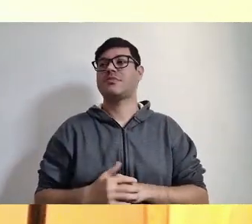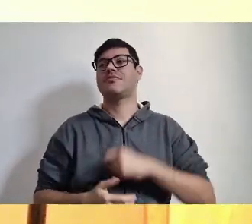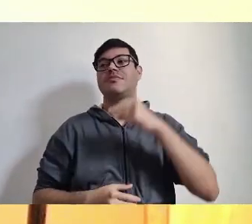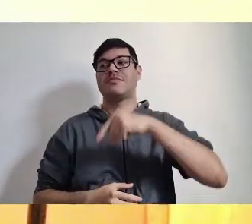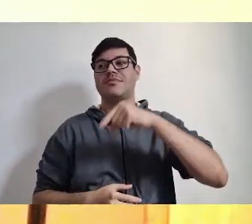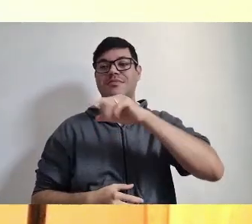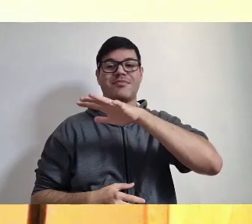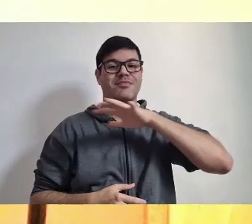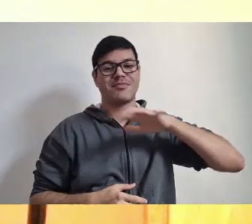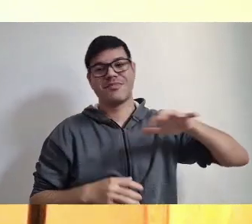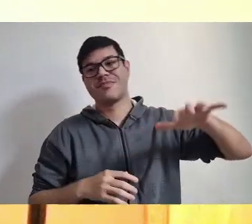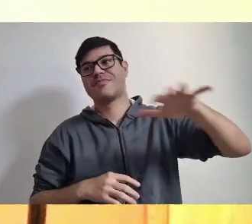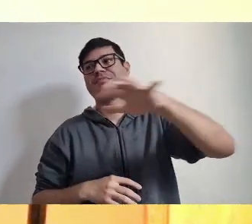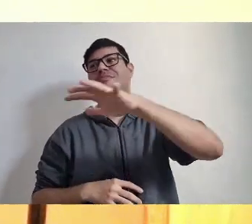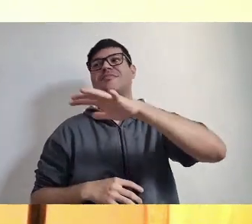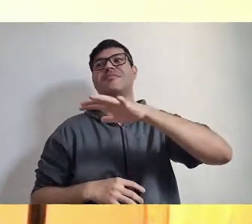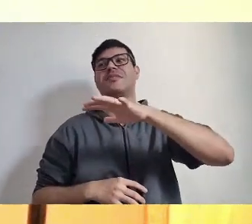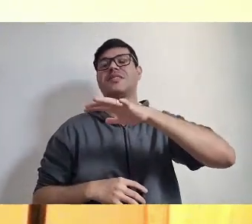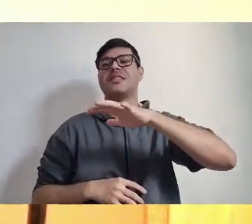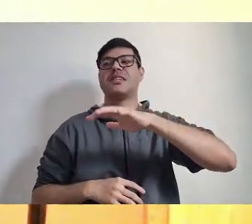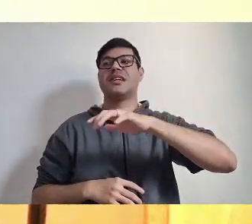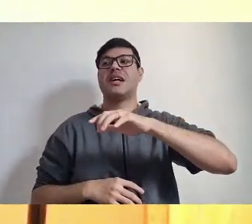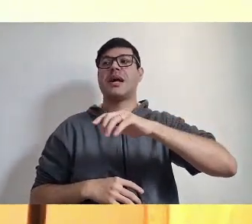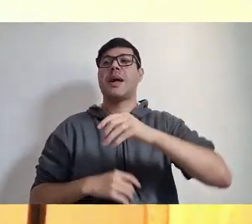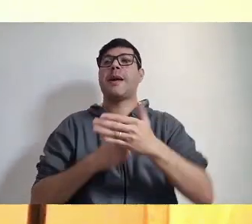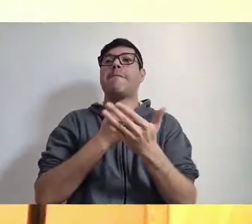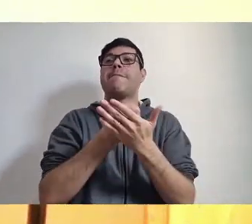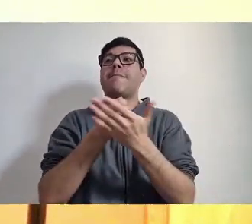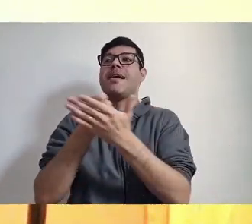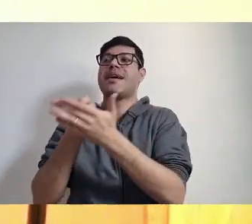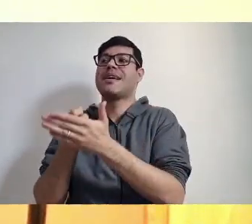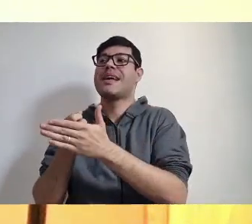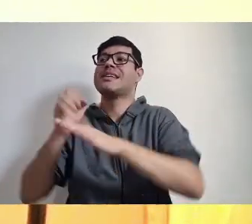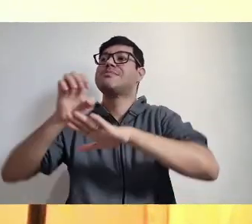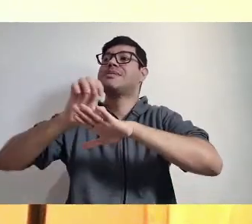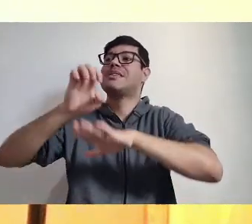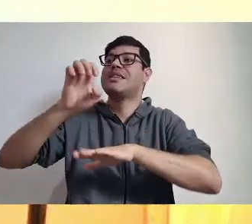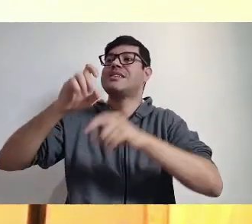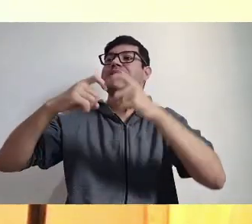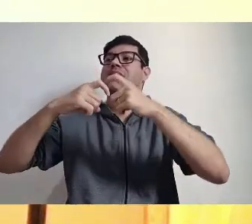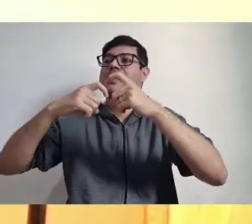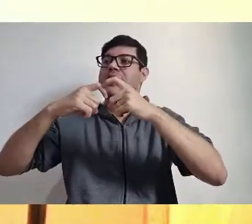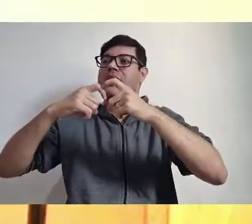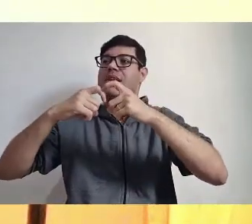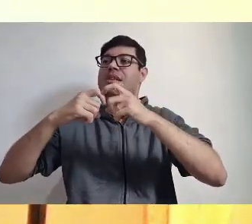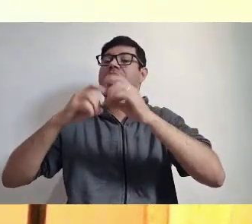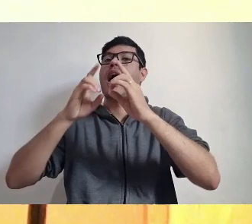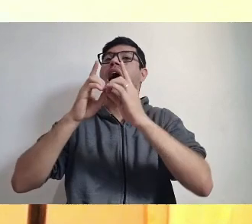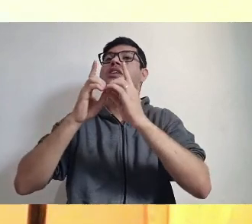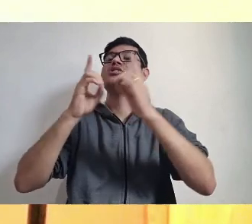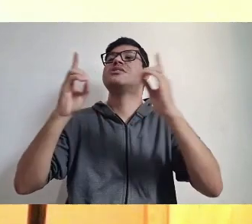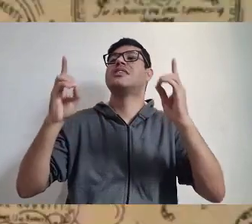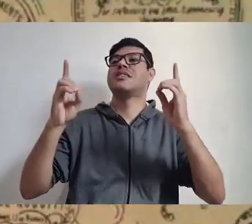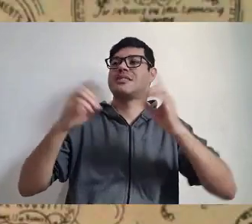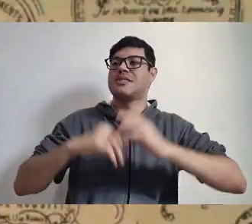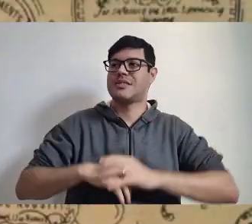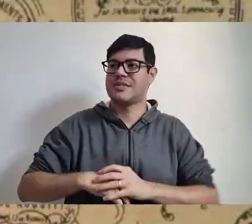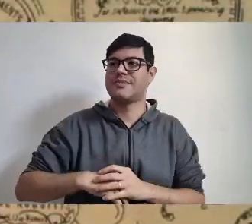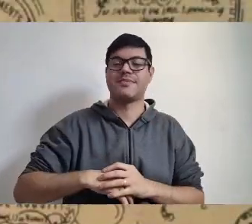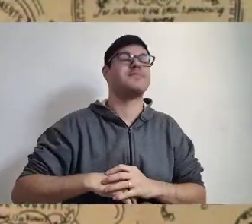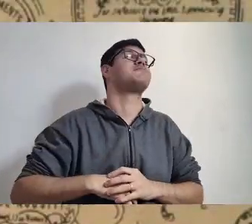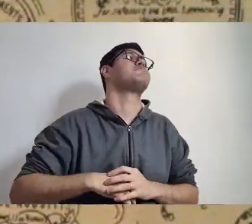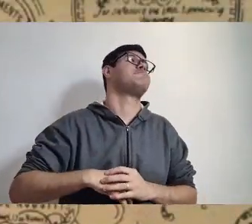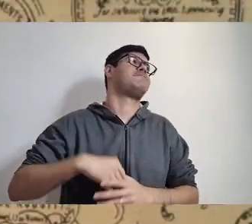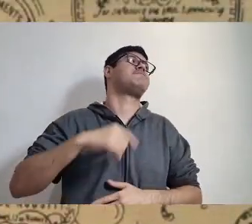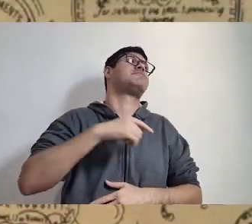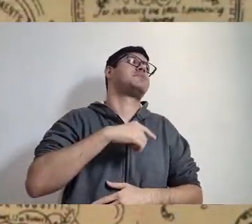região É pagar os médicos especialistas do pronto-socorro à distância. Tem a distância e